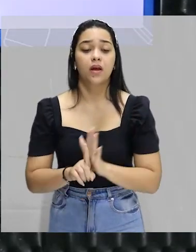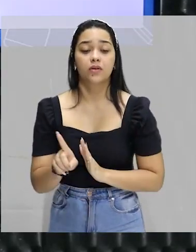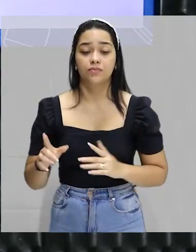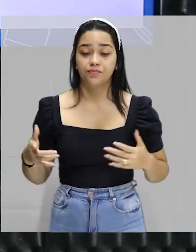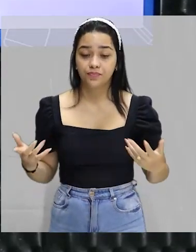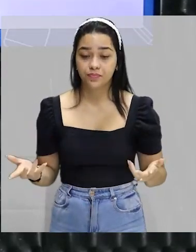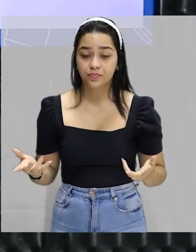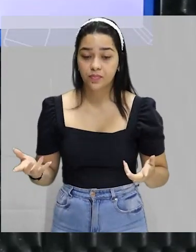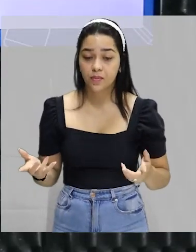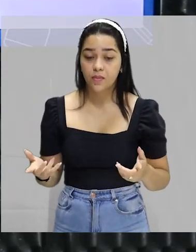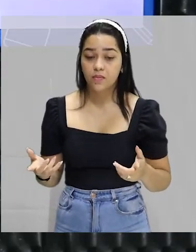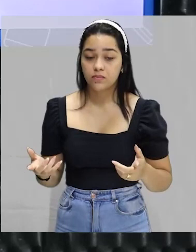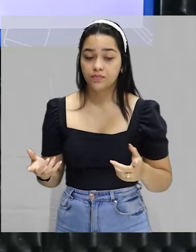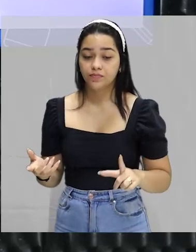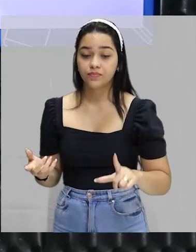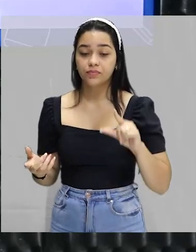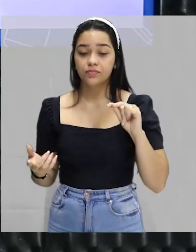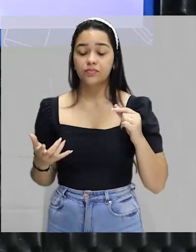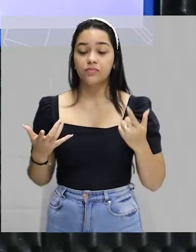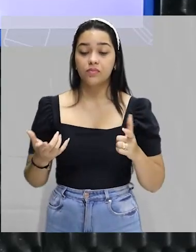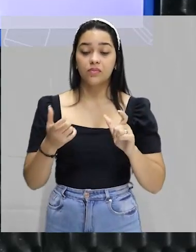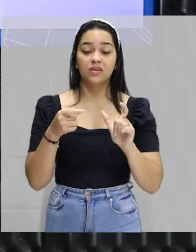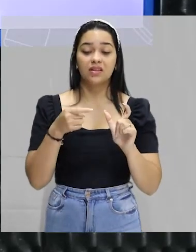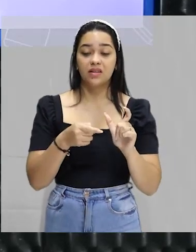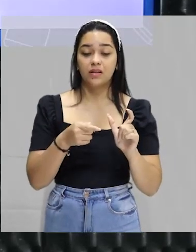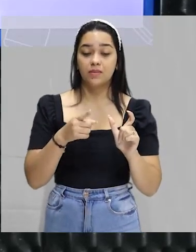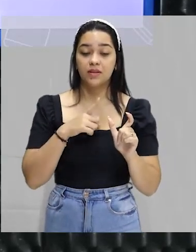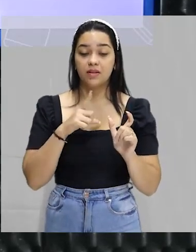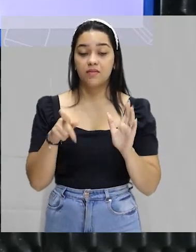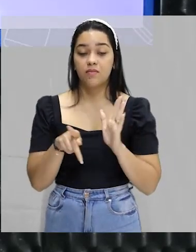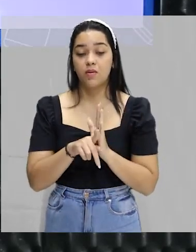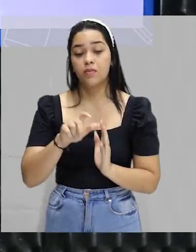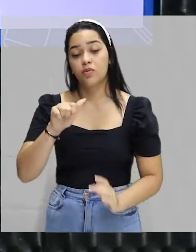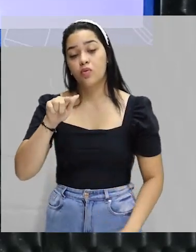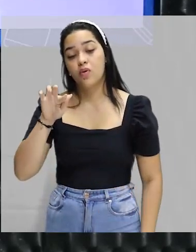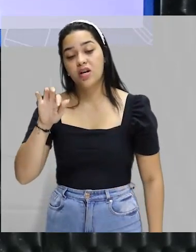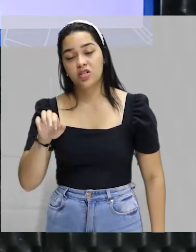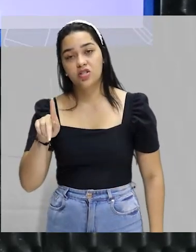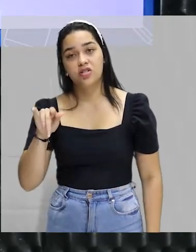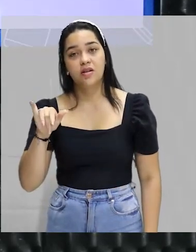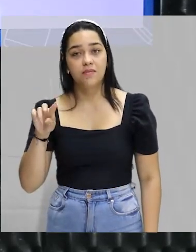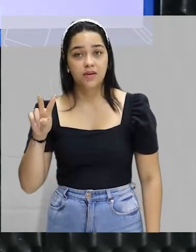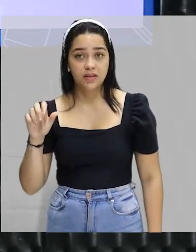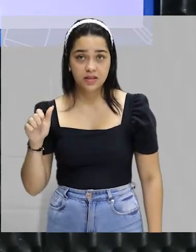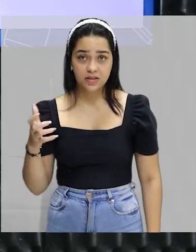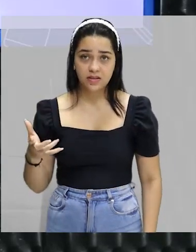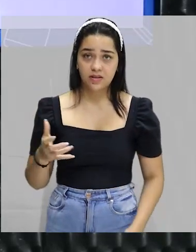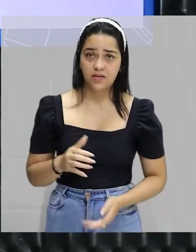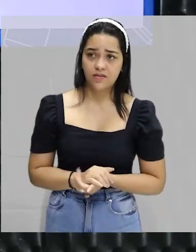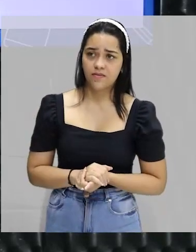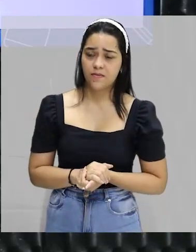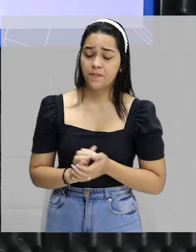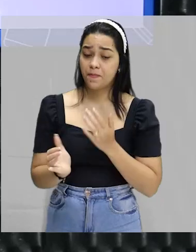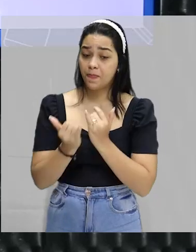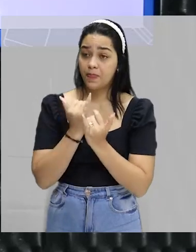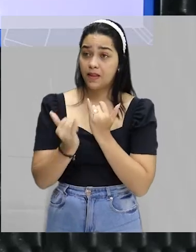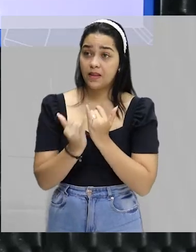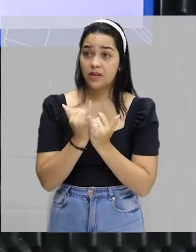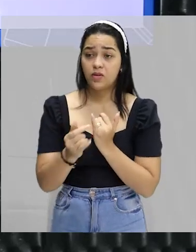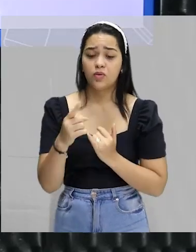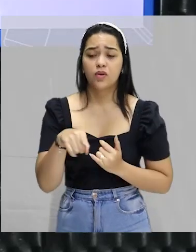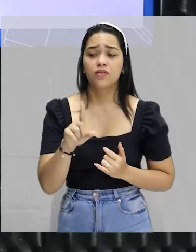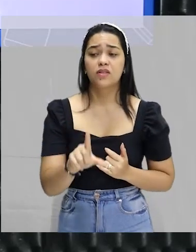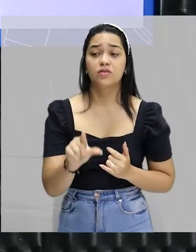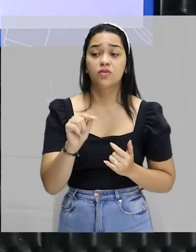é assinalar em que termo em destaque tem a função de agente da passiva. Parecidíssimo. O que